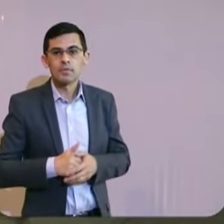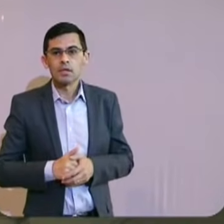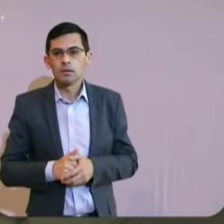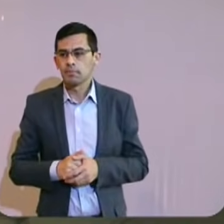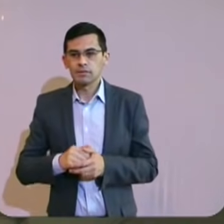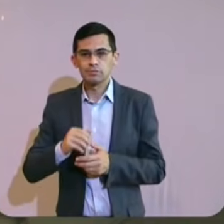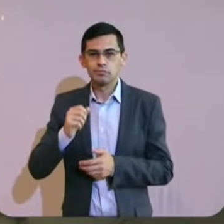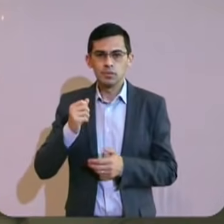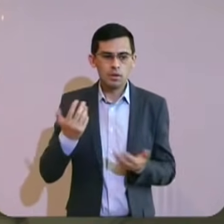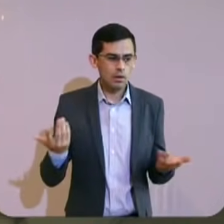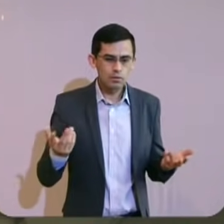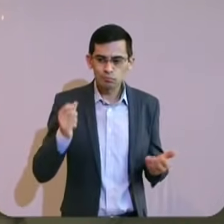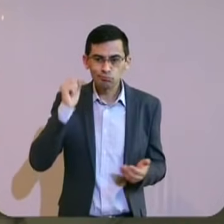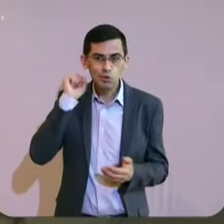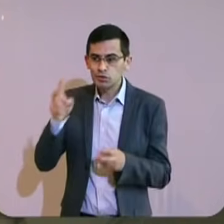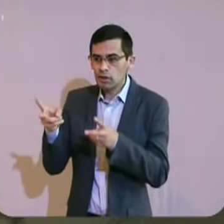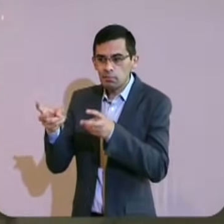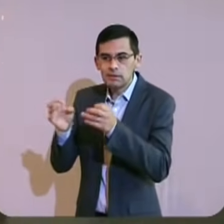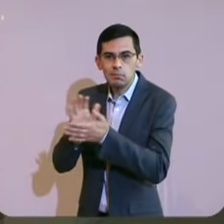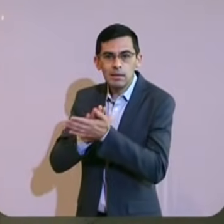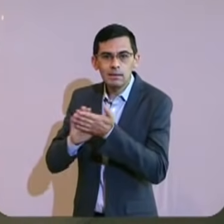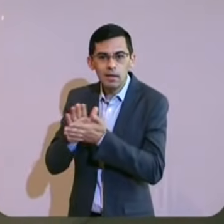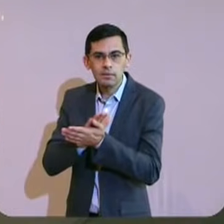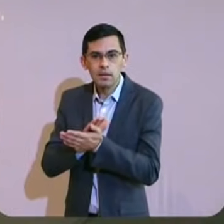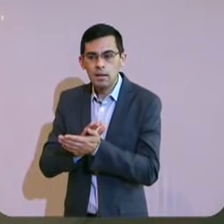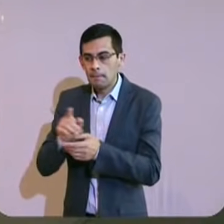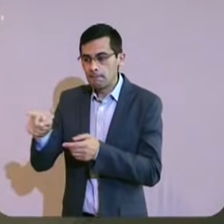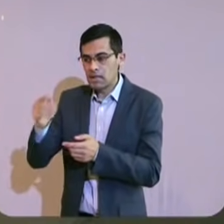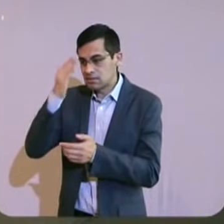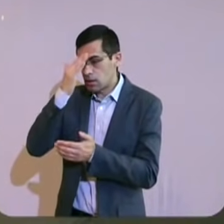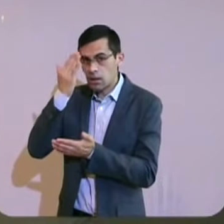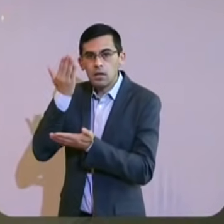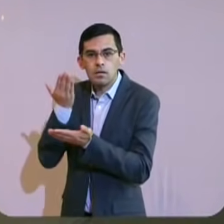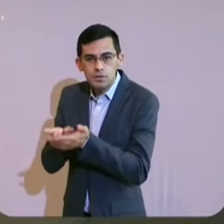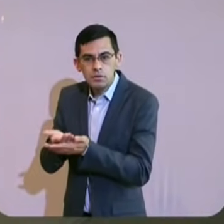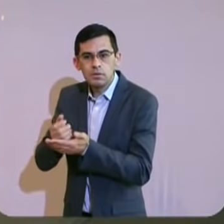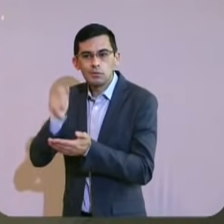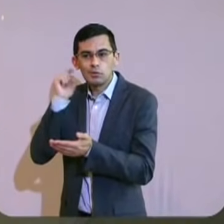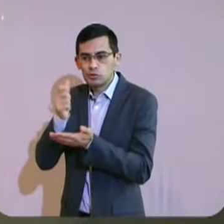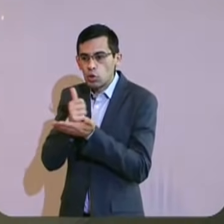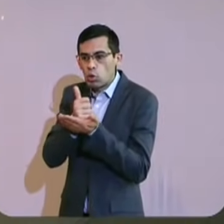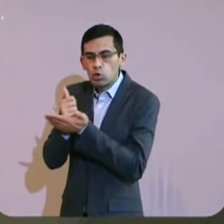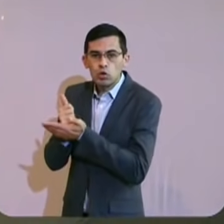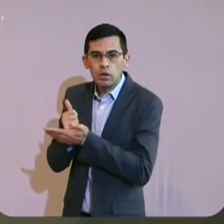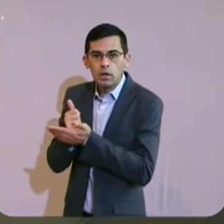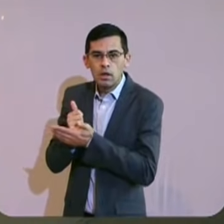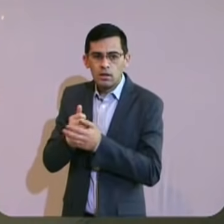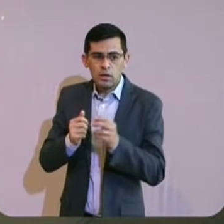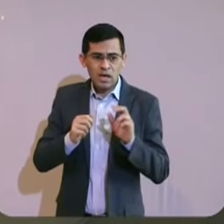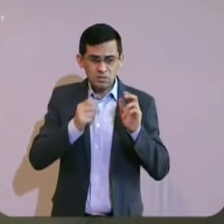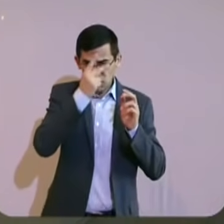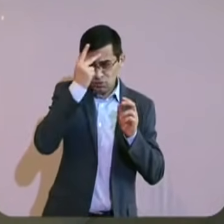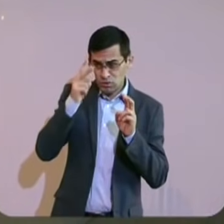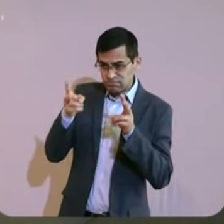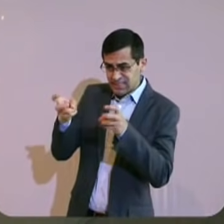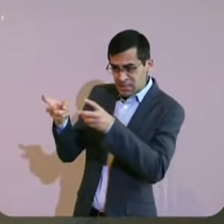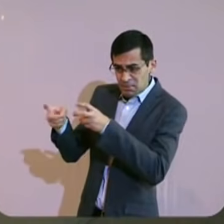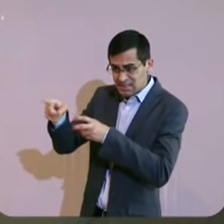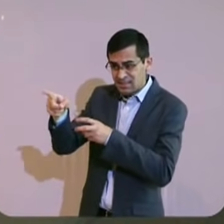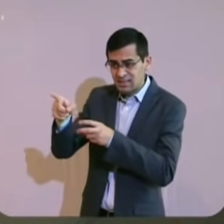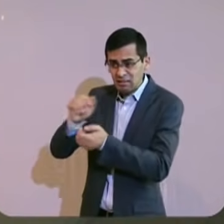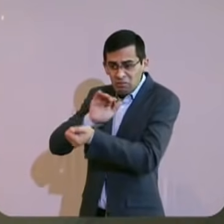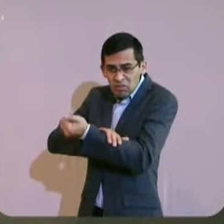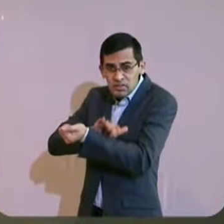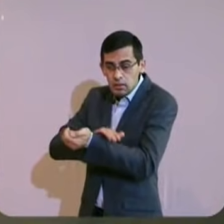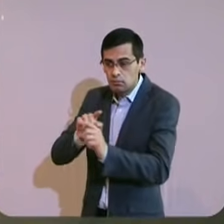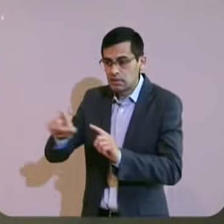Ele não consegue ver. E sabe, ele acredita que tem controle. Todo mundo viu, menos ele.